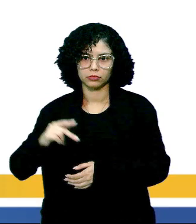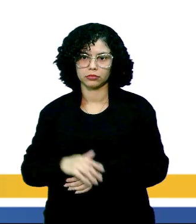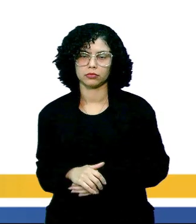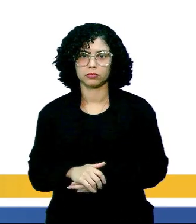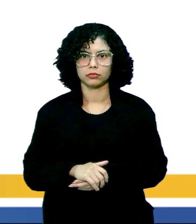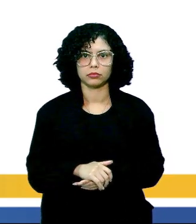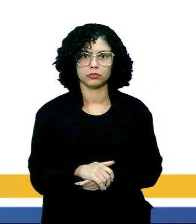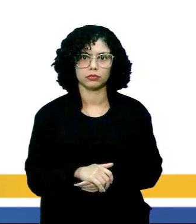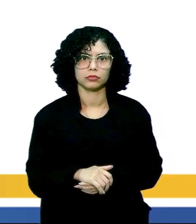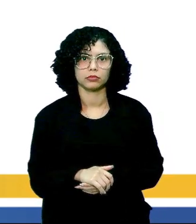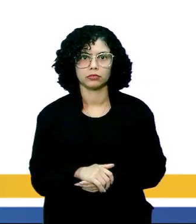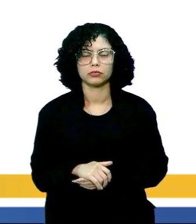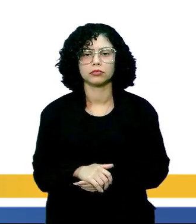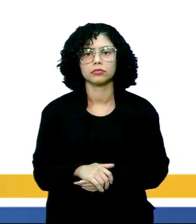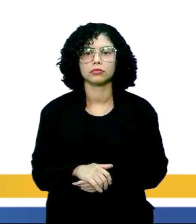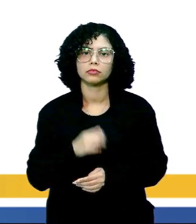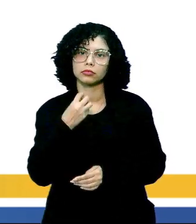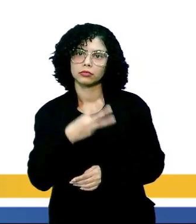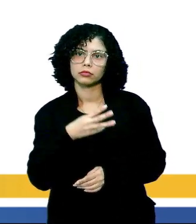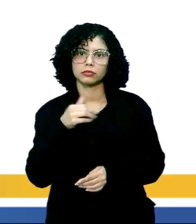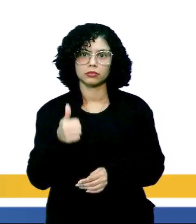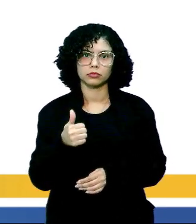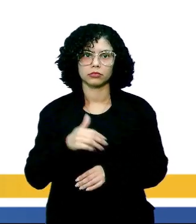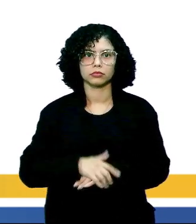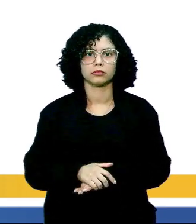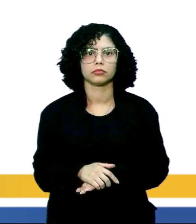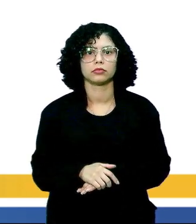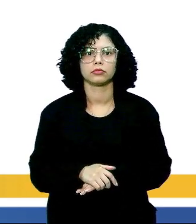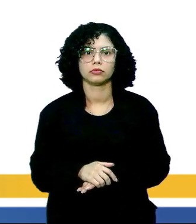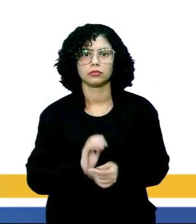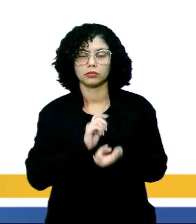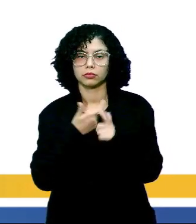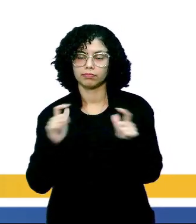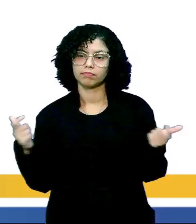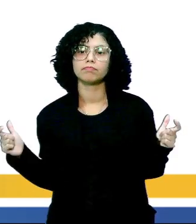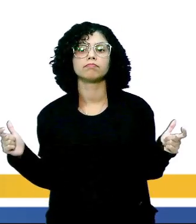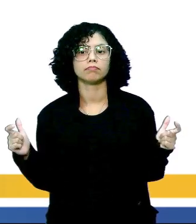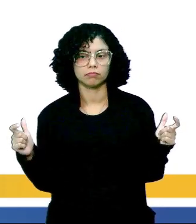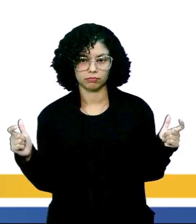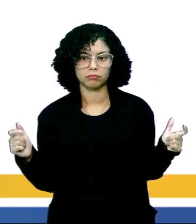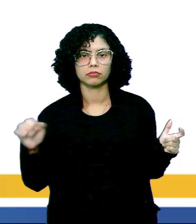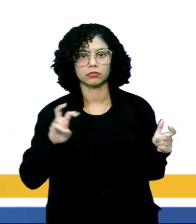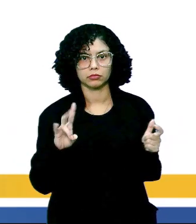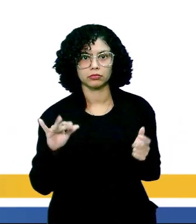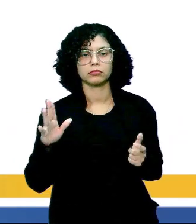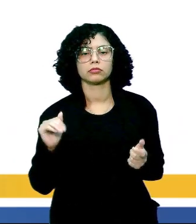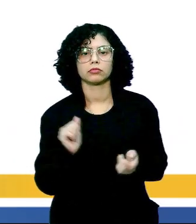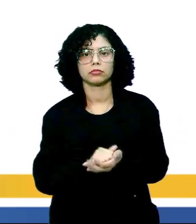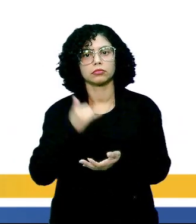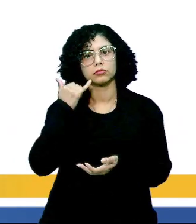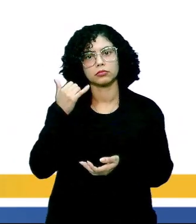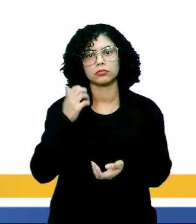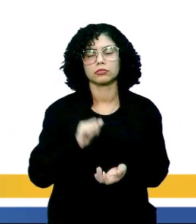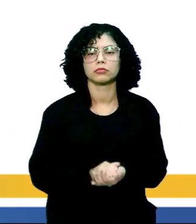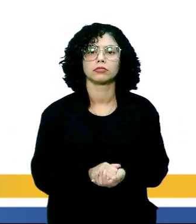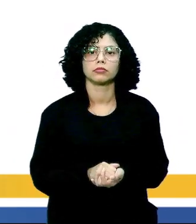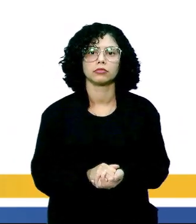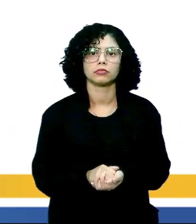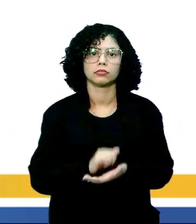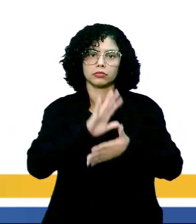Smartphone Addiction, na questão 31, o crescimento do vício do smartphone